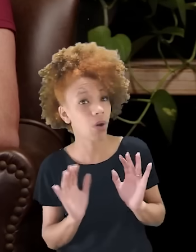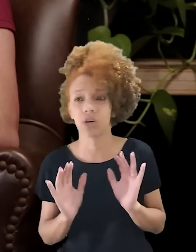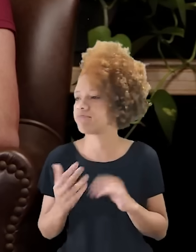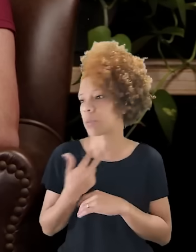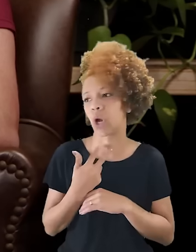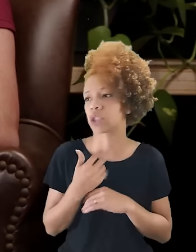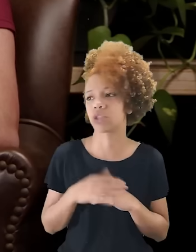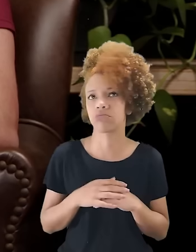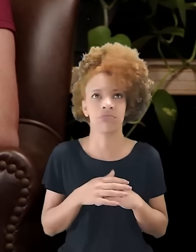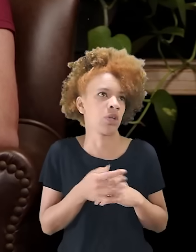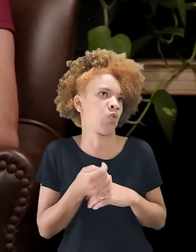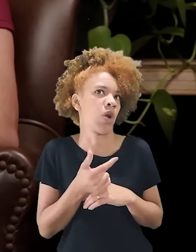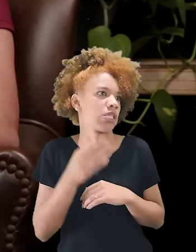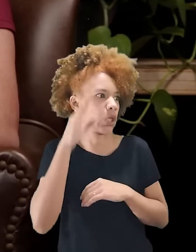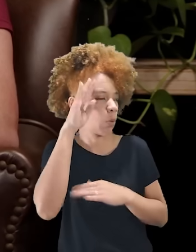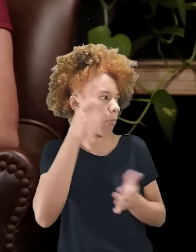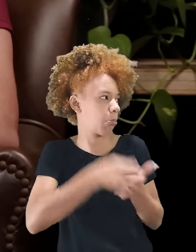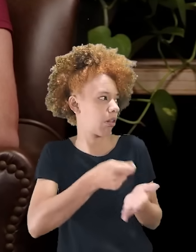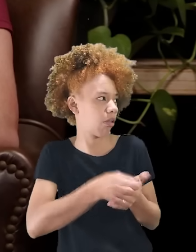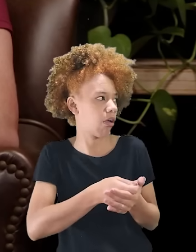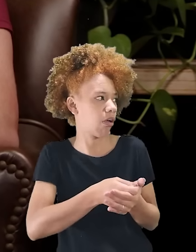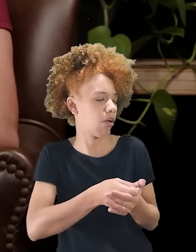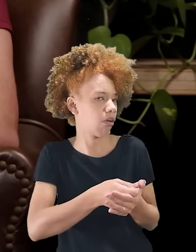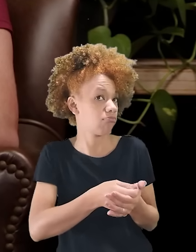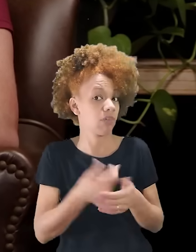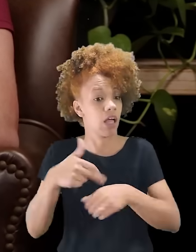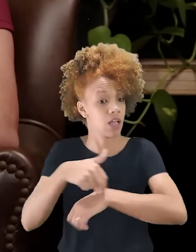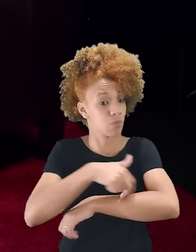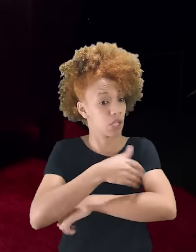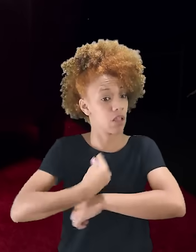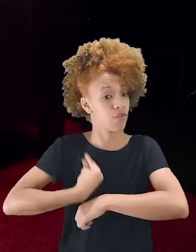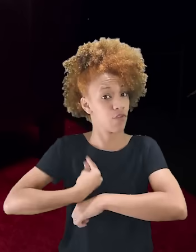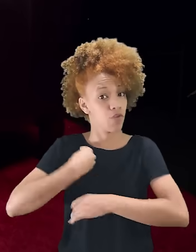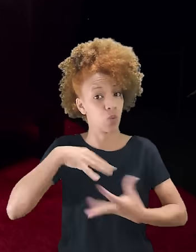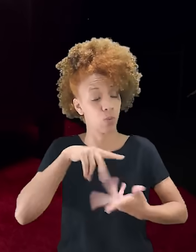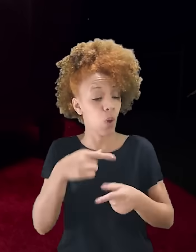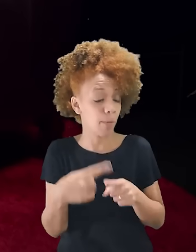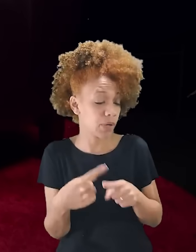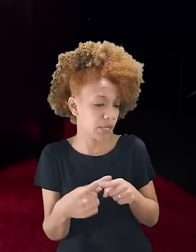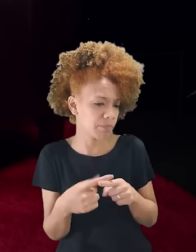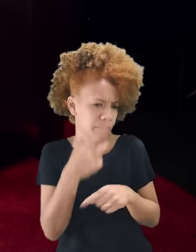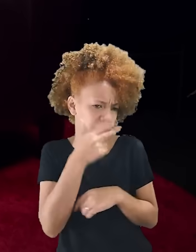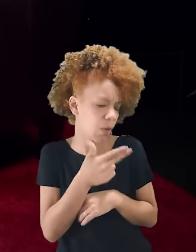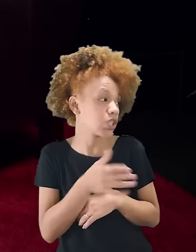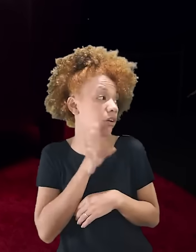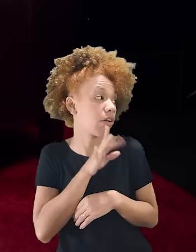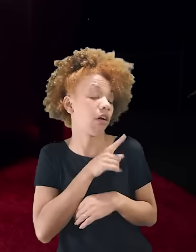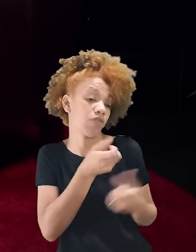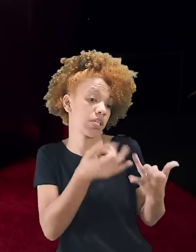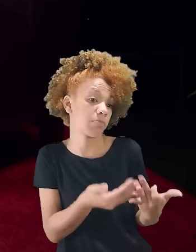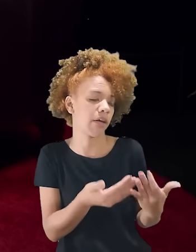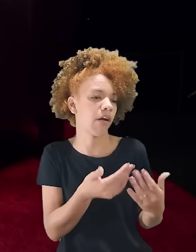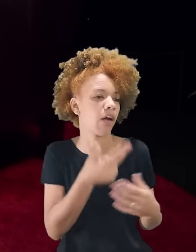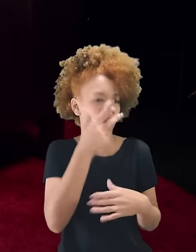é tem um lado que é quase como militar né é as modelos elas vivem no universo porque eu acho até para você legal